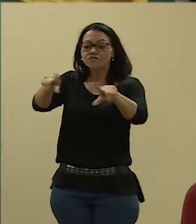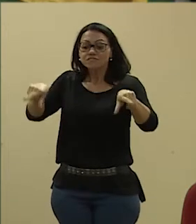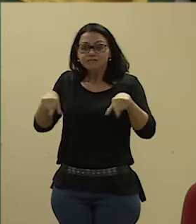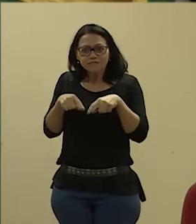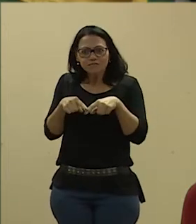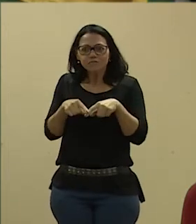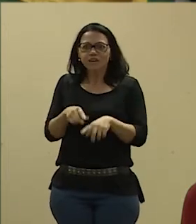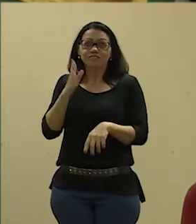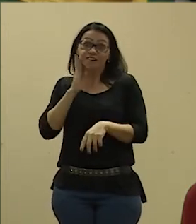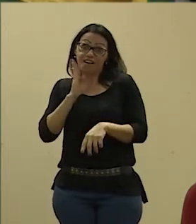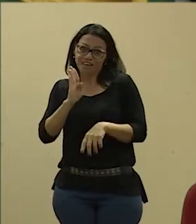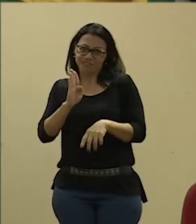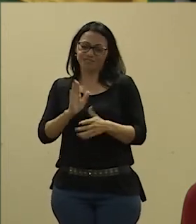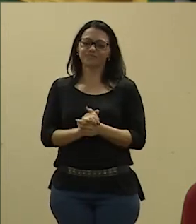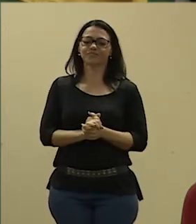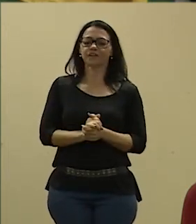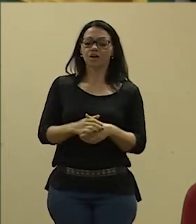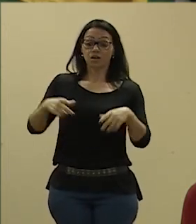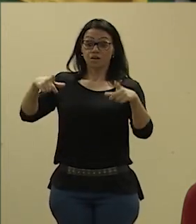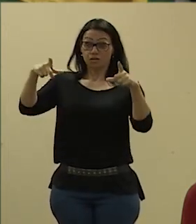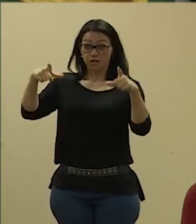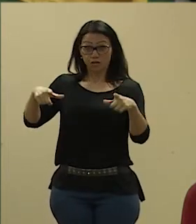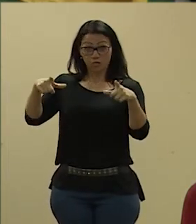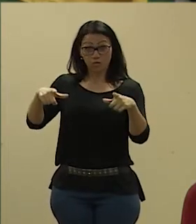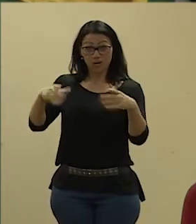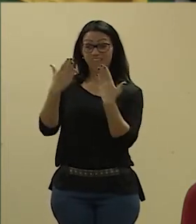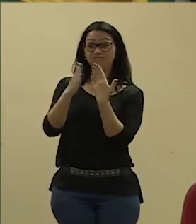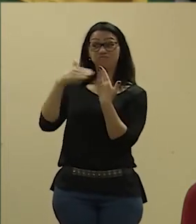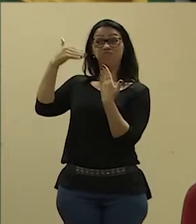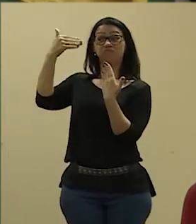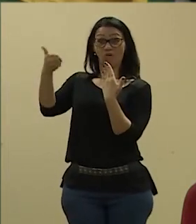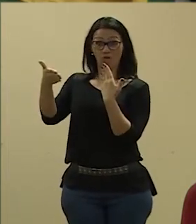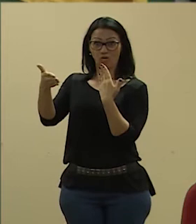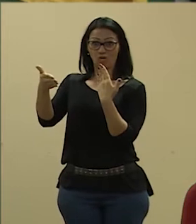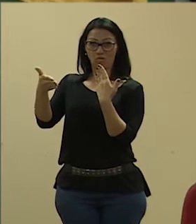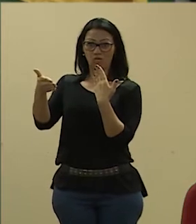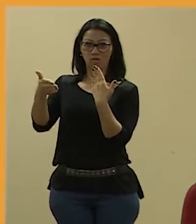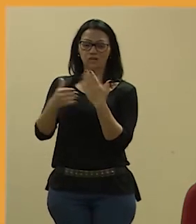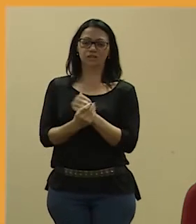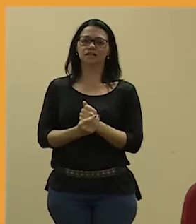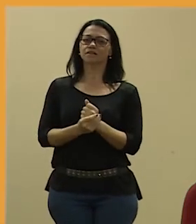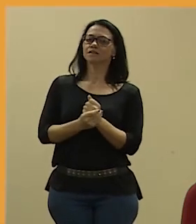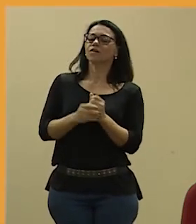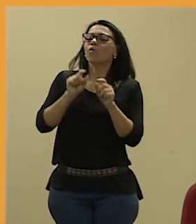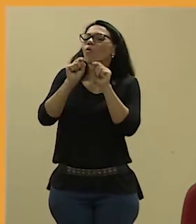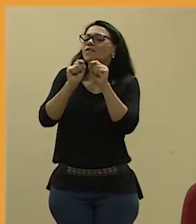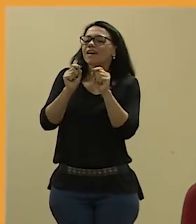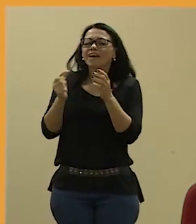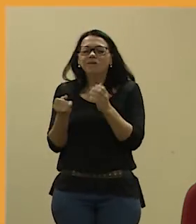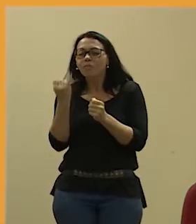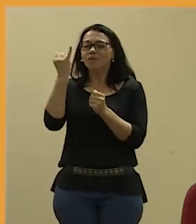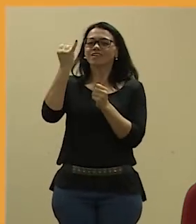o seu cenário e locais externos também locais internos a vantagem do próximo ponto que a gente vai ver que é a iluminação né a